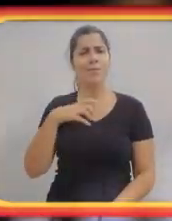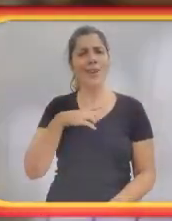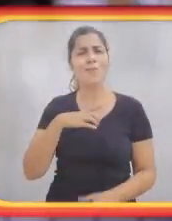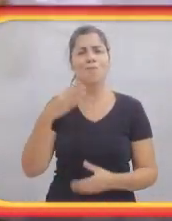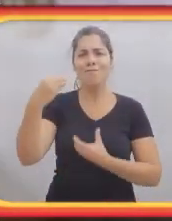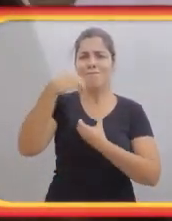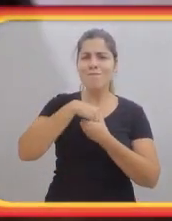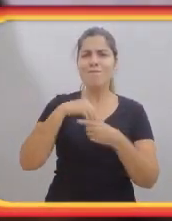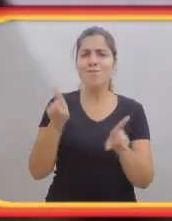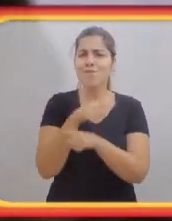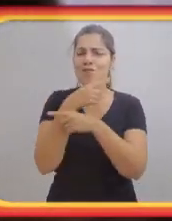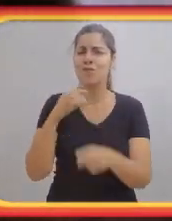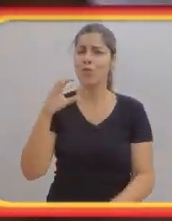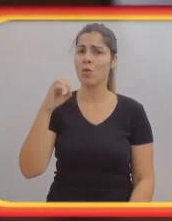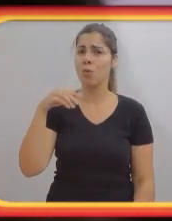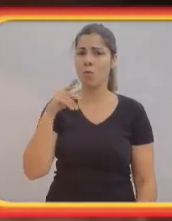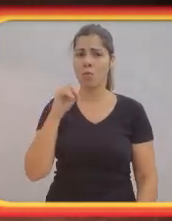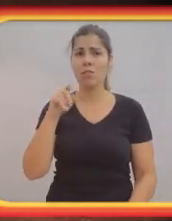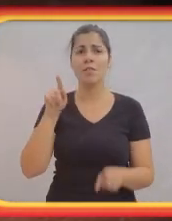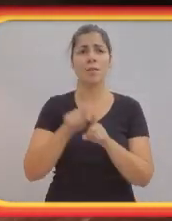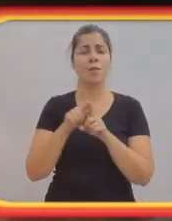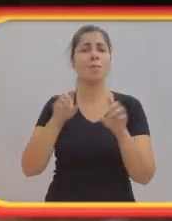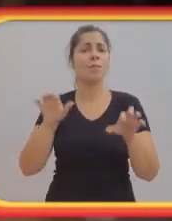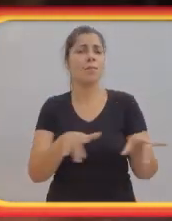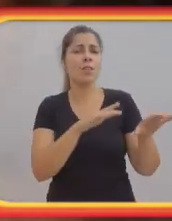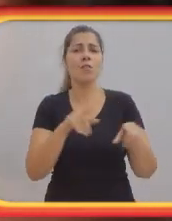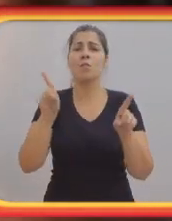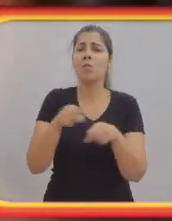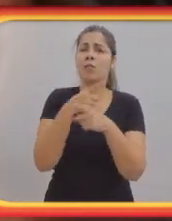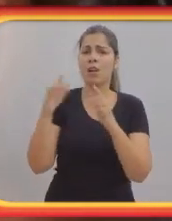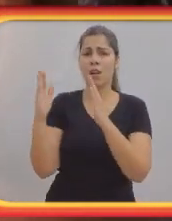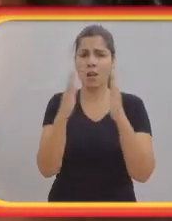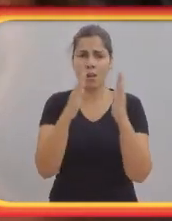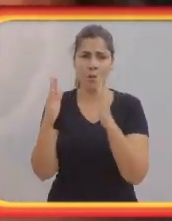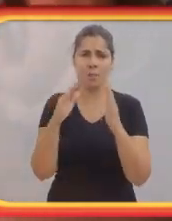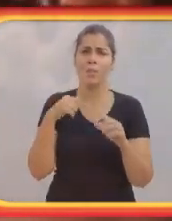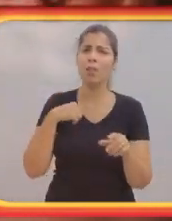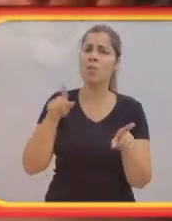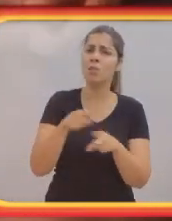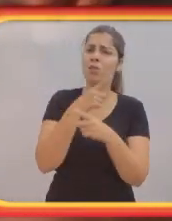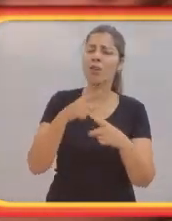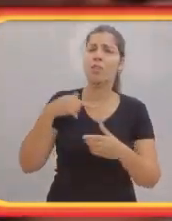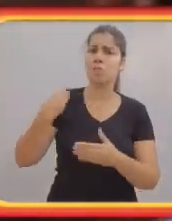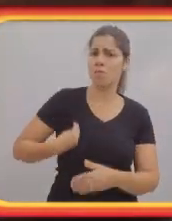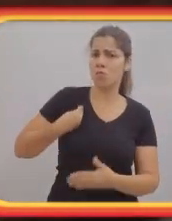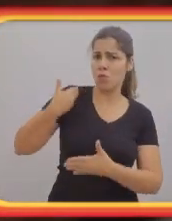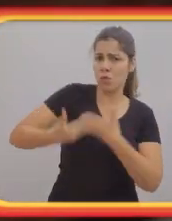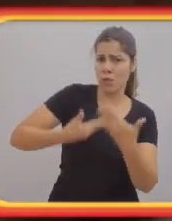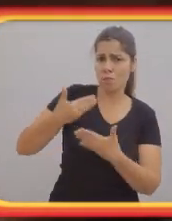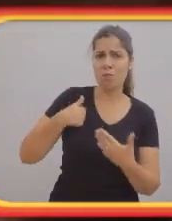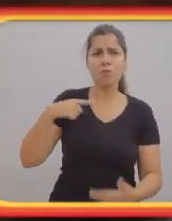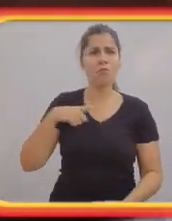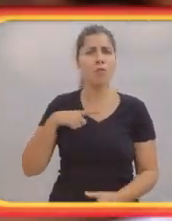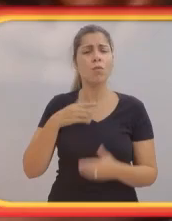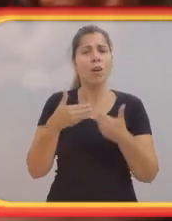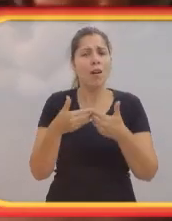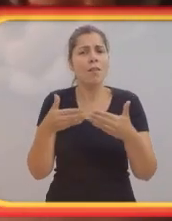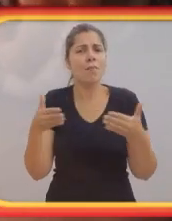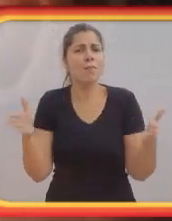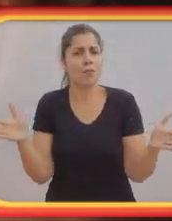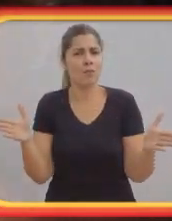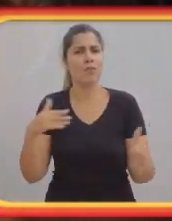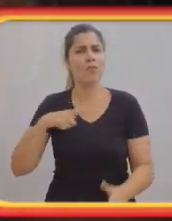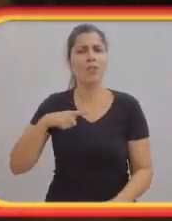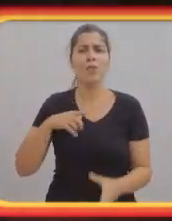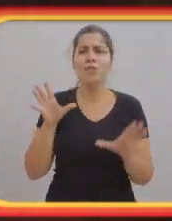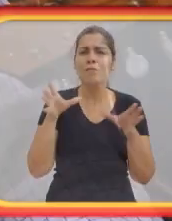um músico que não tive radicalismo como o Chorão. Eu tenho músicas compostas